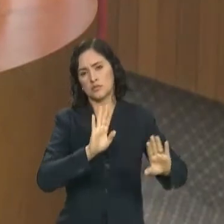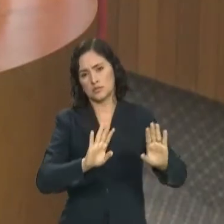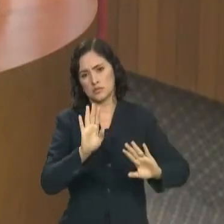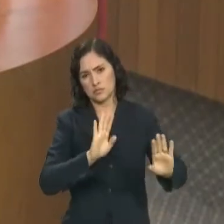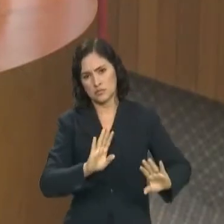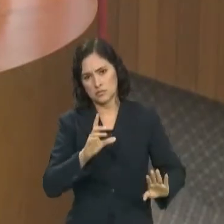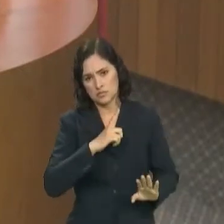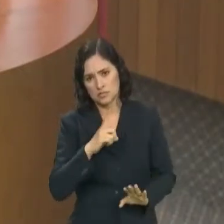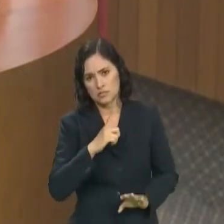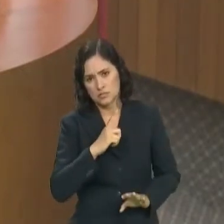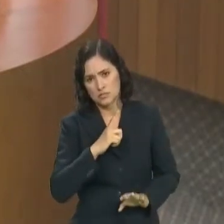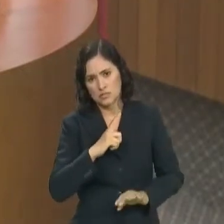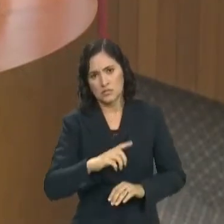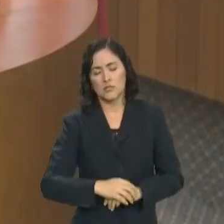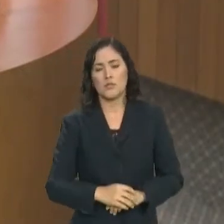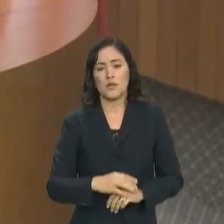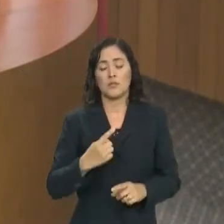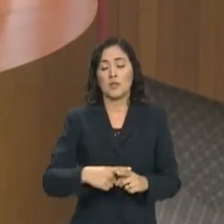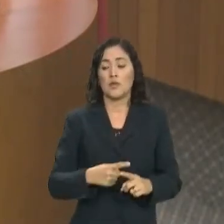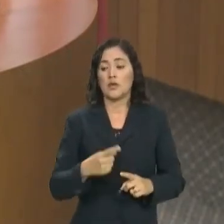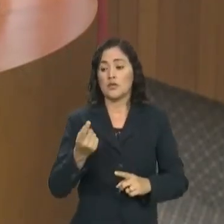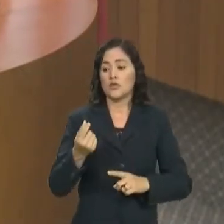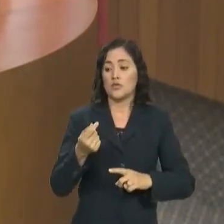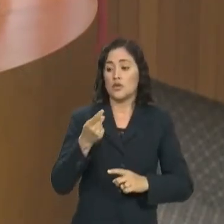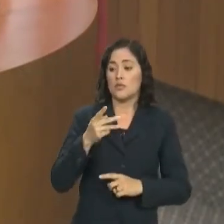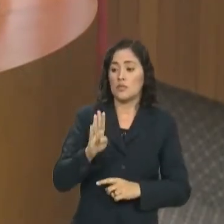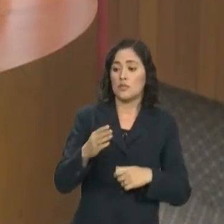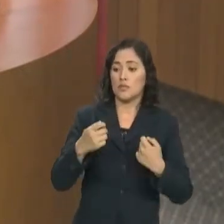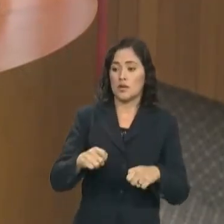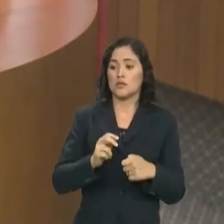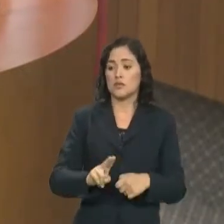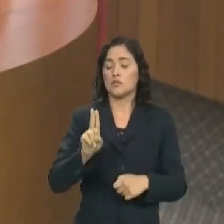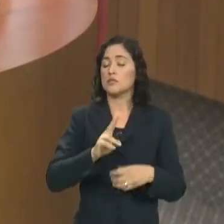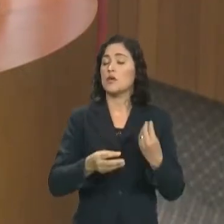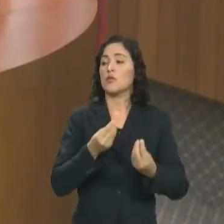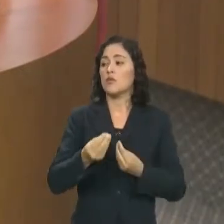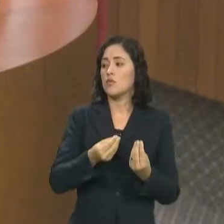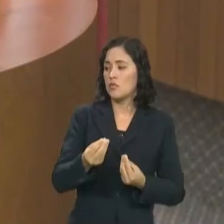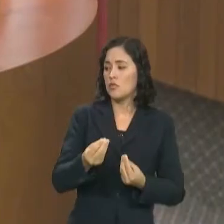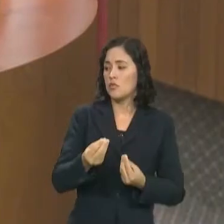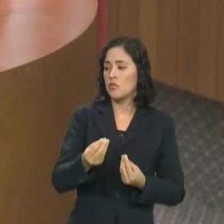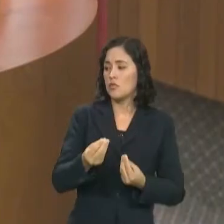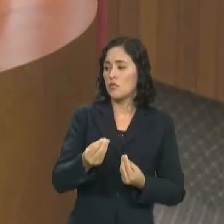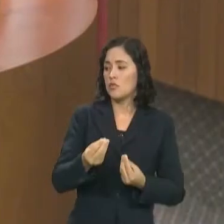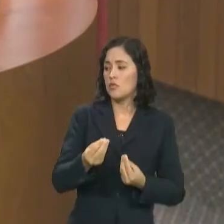afinal de contas são recursos públicos que devem ser utilizados de forma regular.